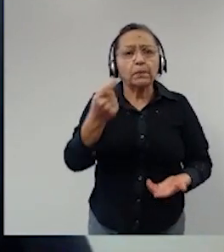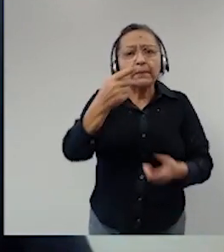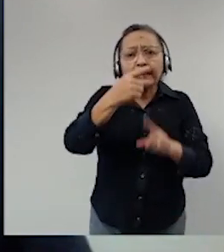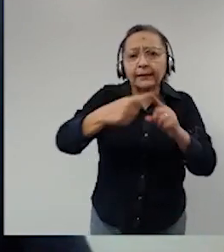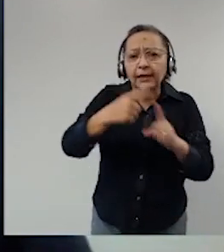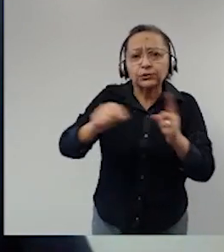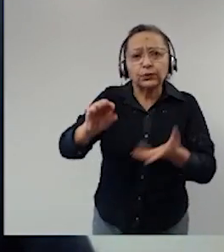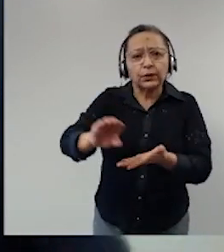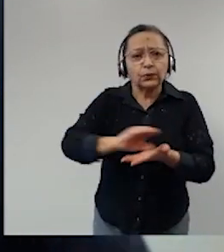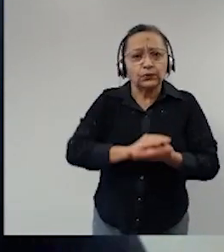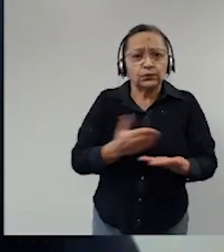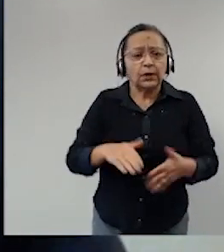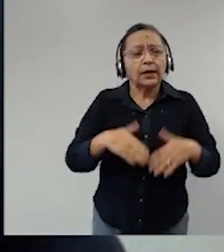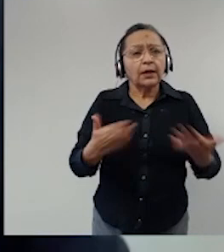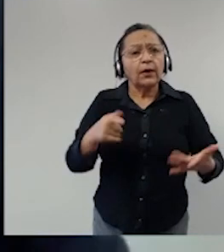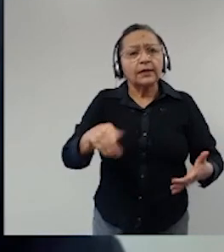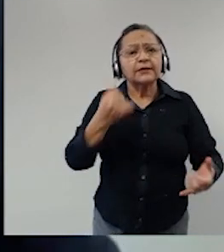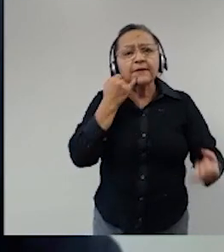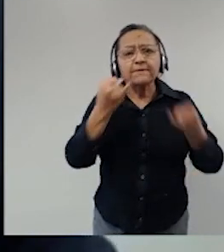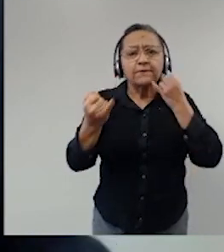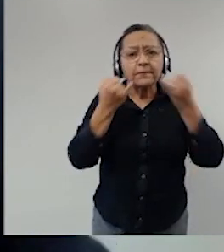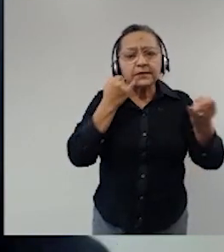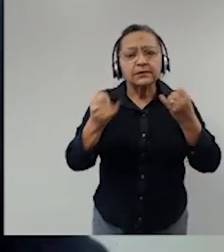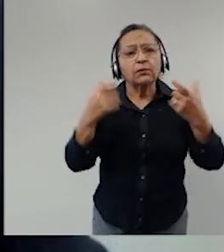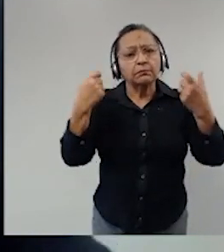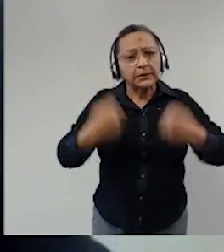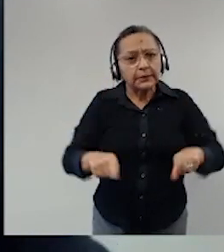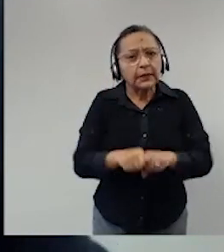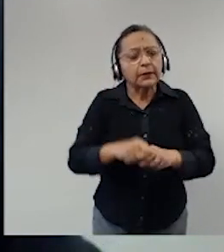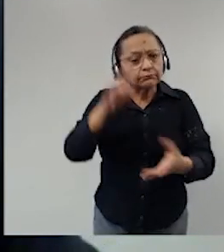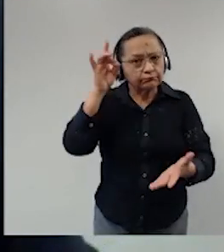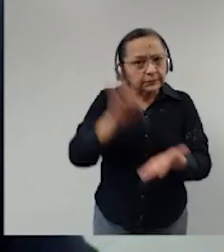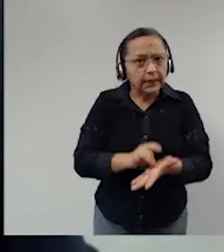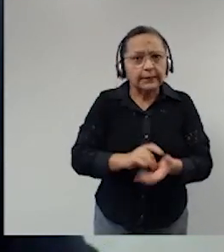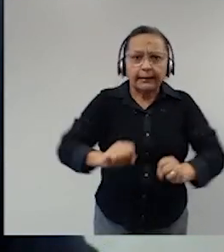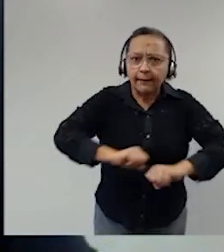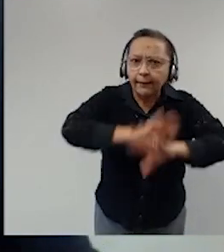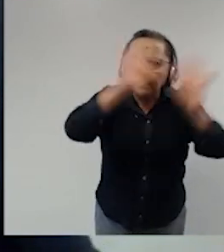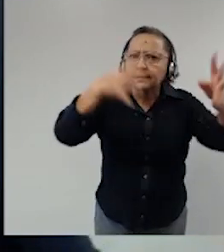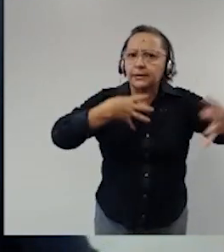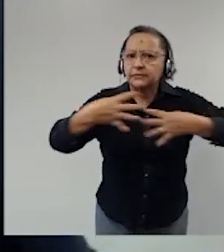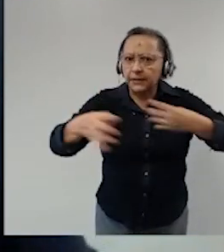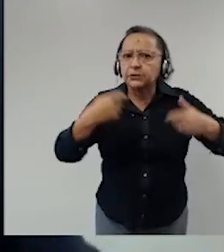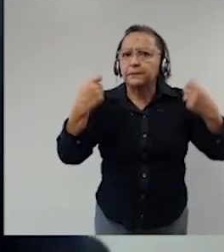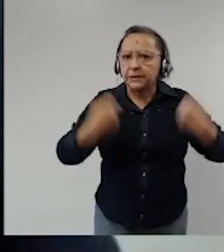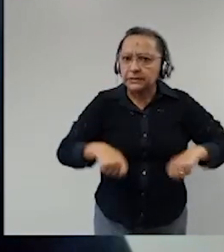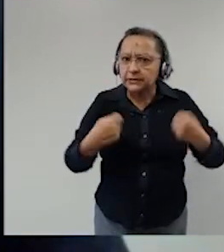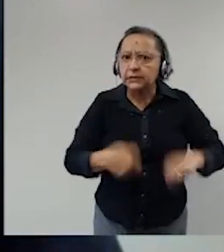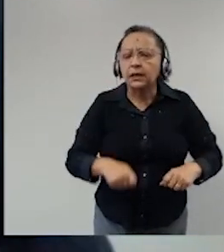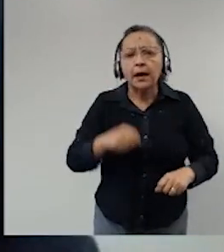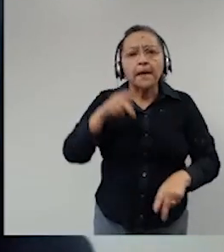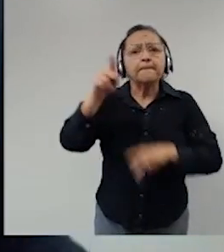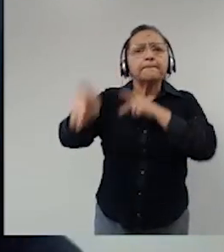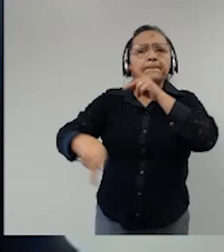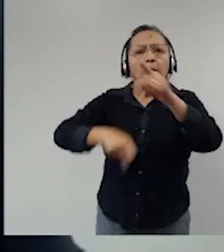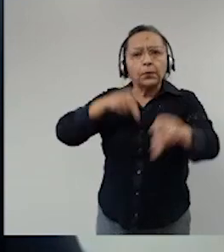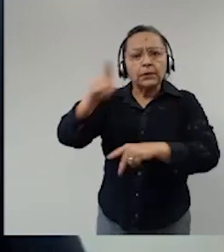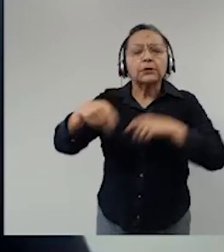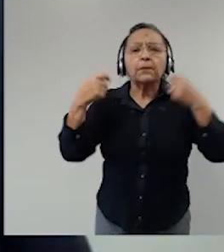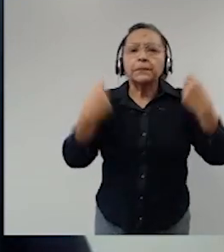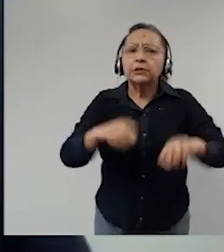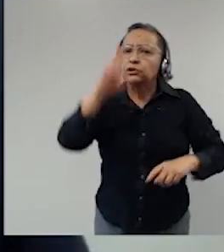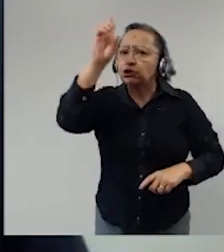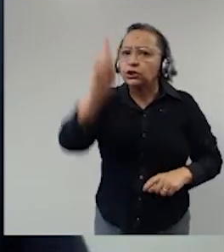Covid-19. Então, essa informação precisa e correta, ela precisa ser dada, e a população precisa ela ter